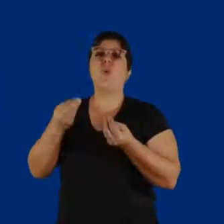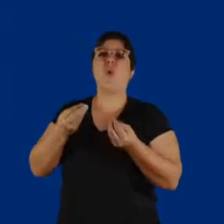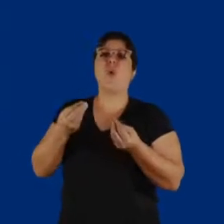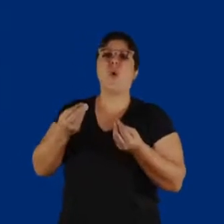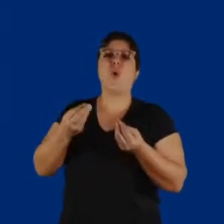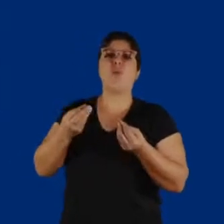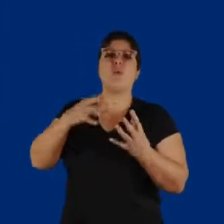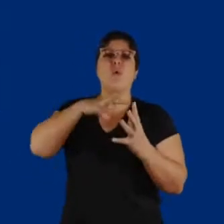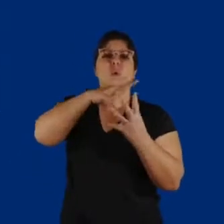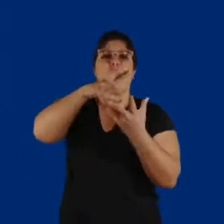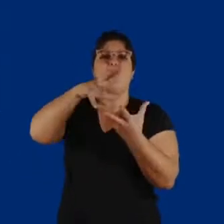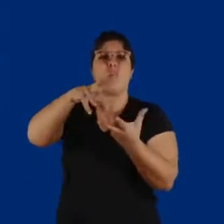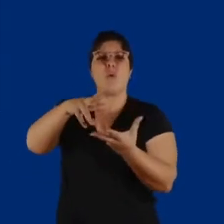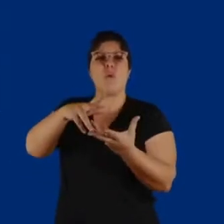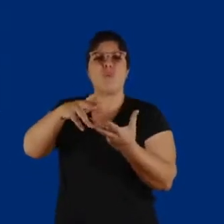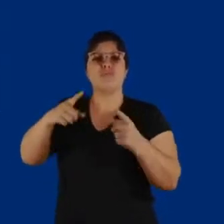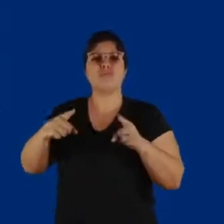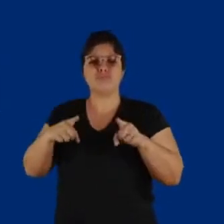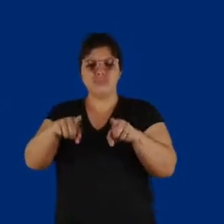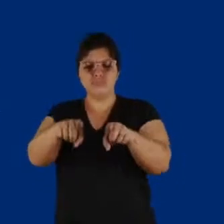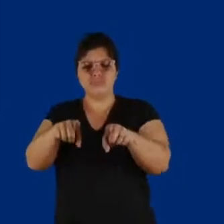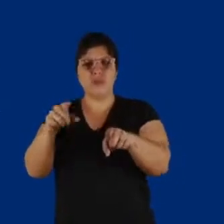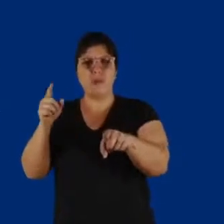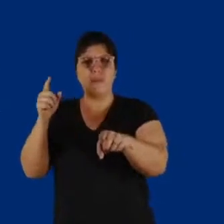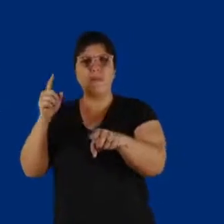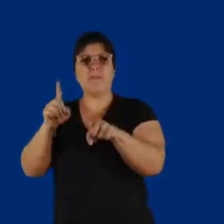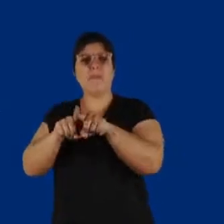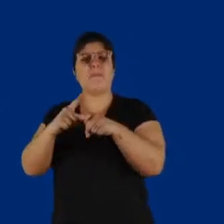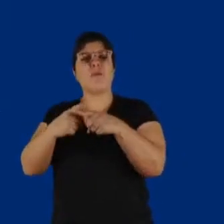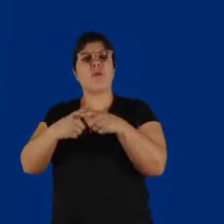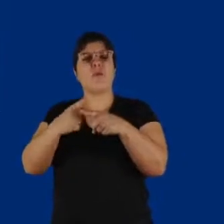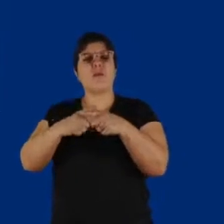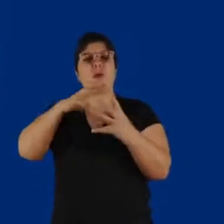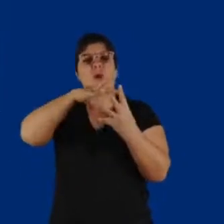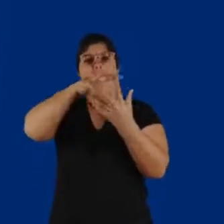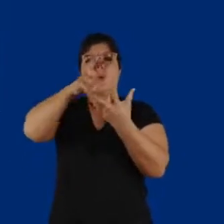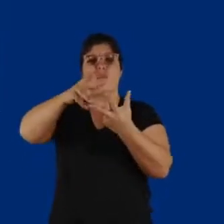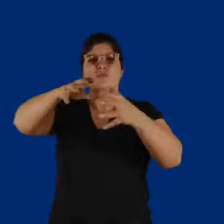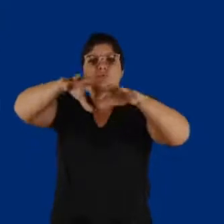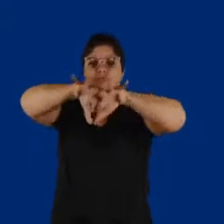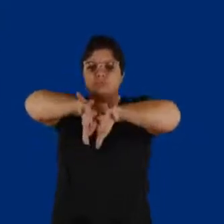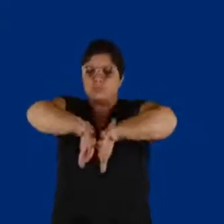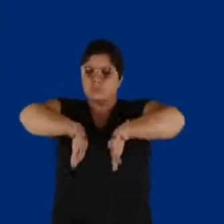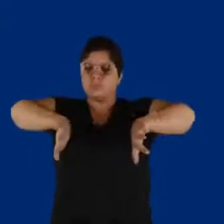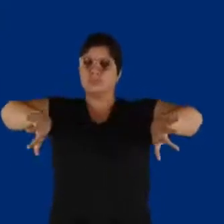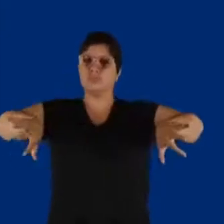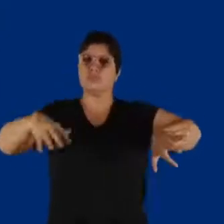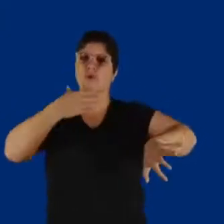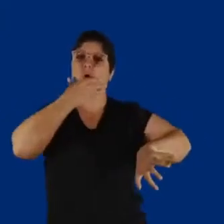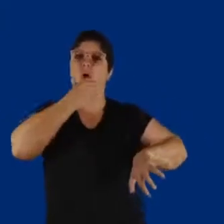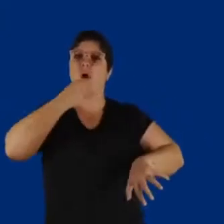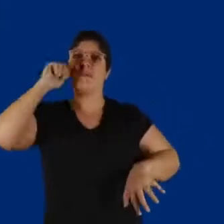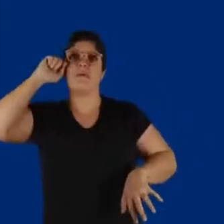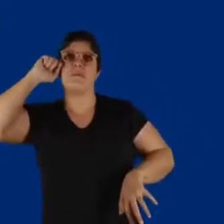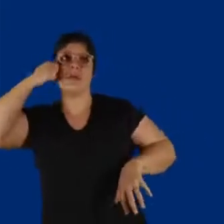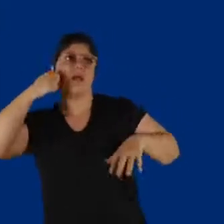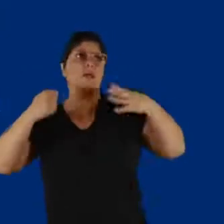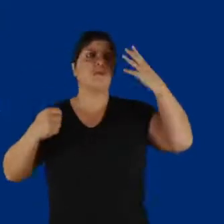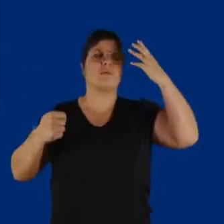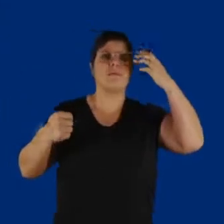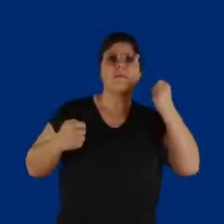se dividiu em relação a um homem negro, um homem amarelo, um homem branco, menos culturados e